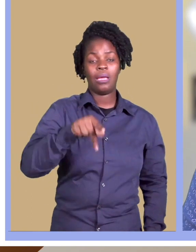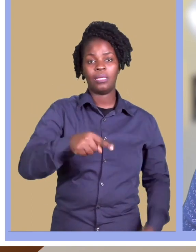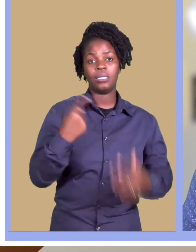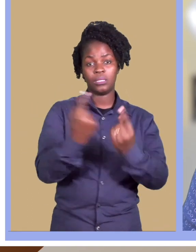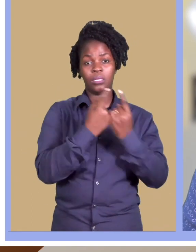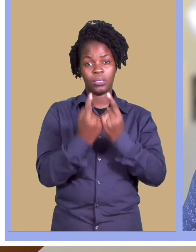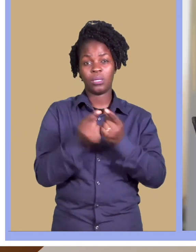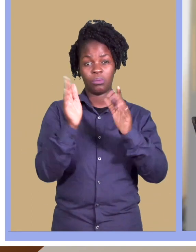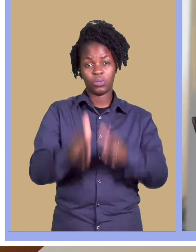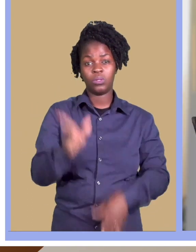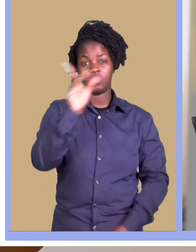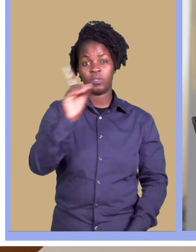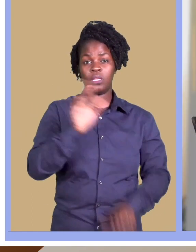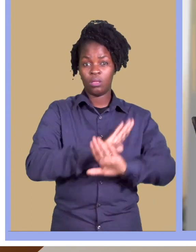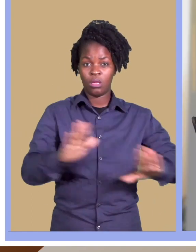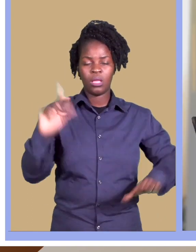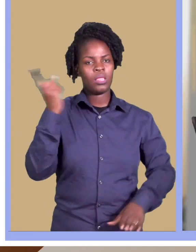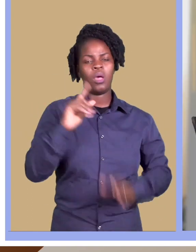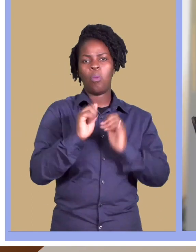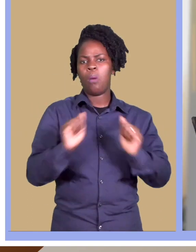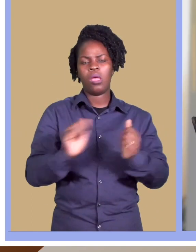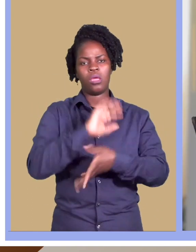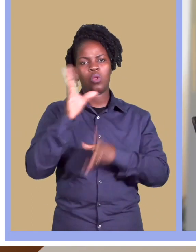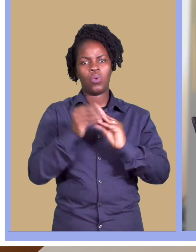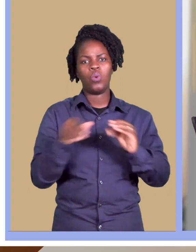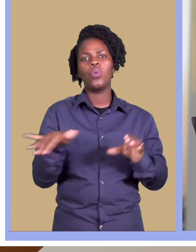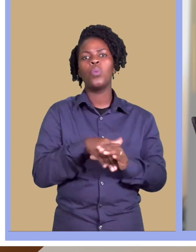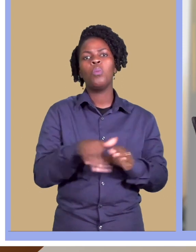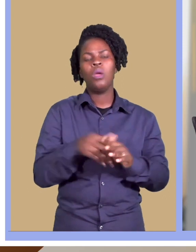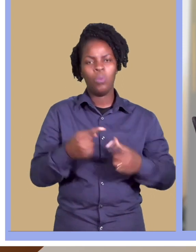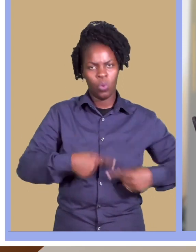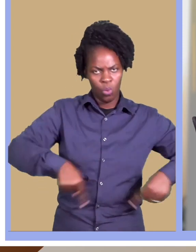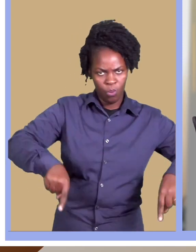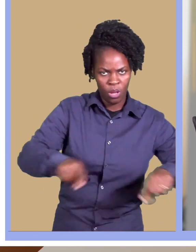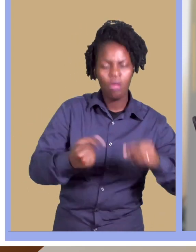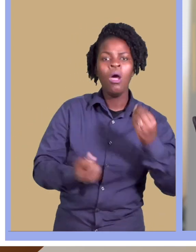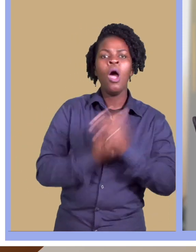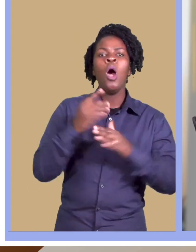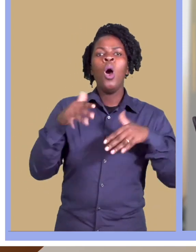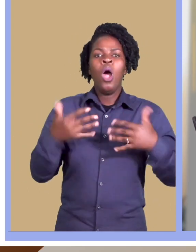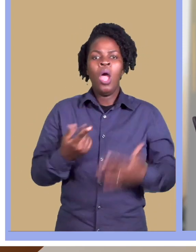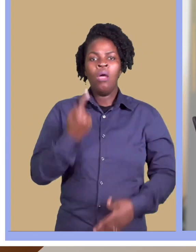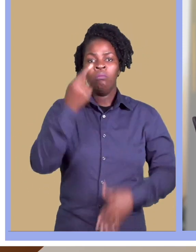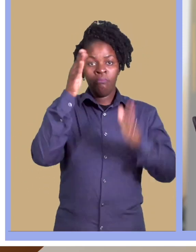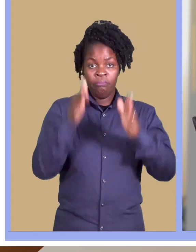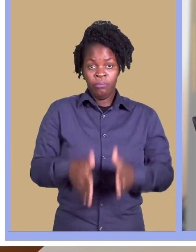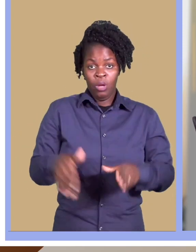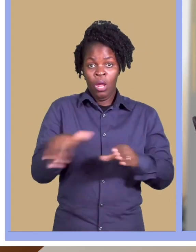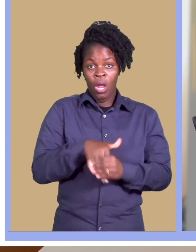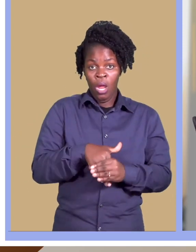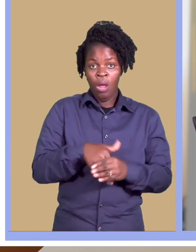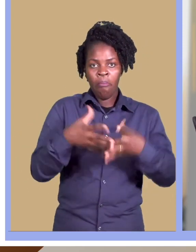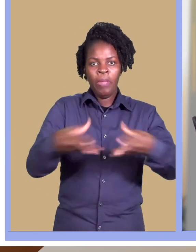pessoas com deficiência, mas é uma questão para todos os membros do comitê. Há de acontecer que um membro do comitê, por exemplo, perdeu a casa, né?